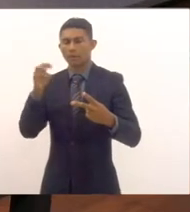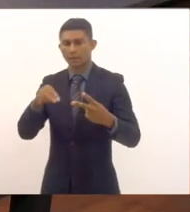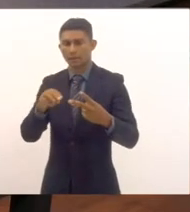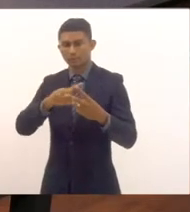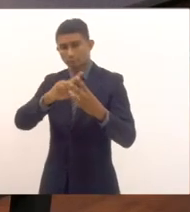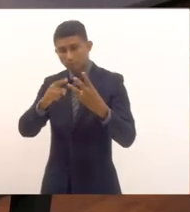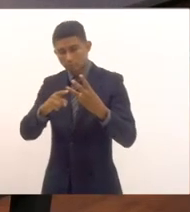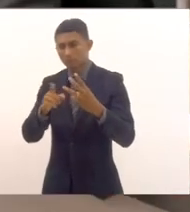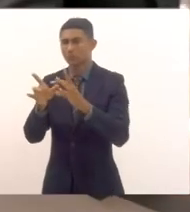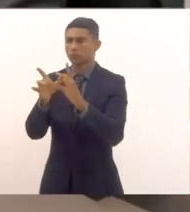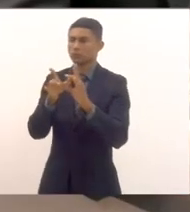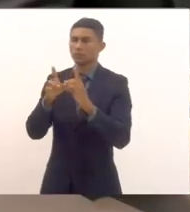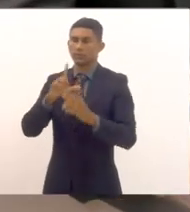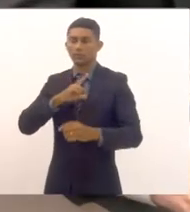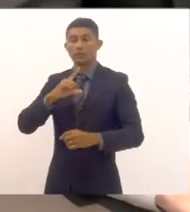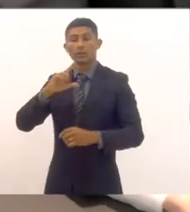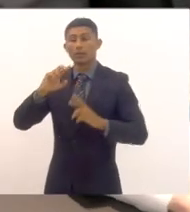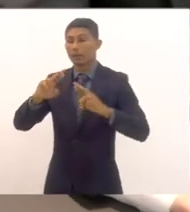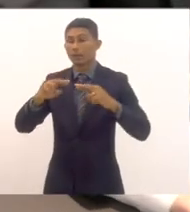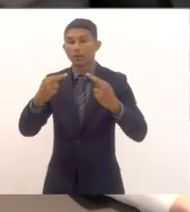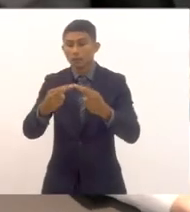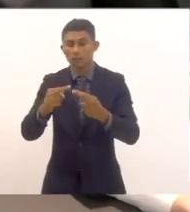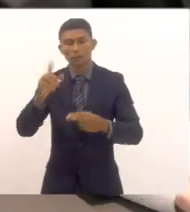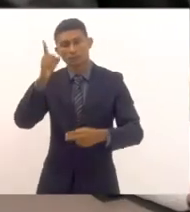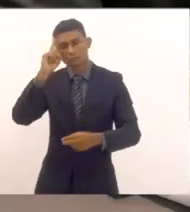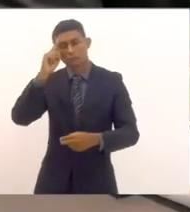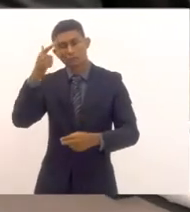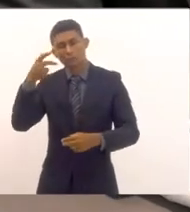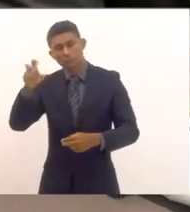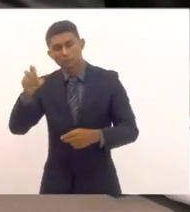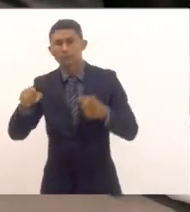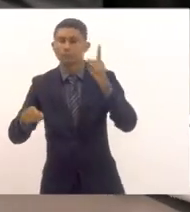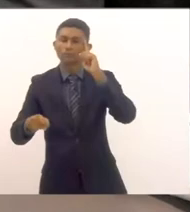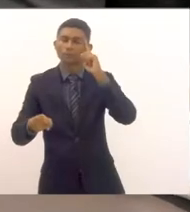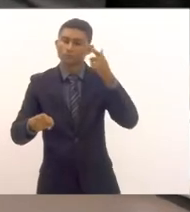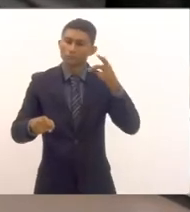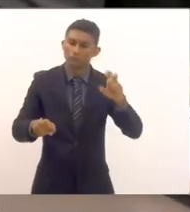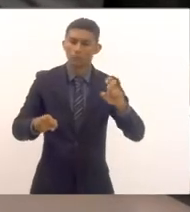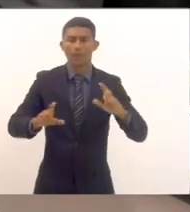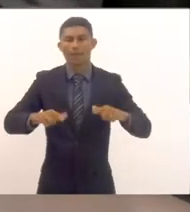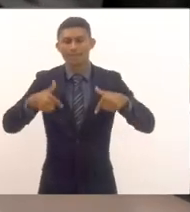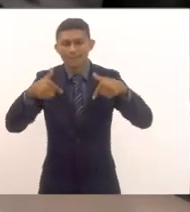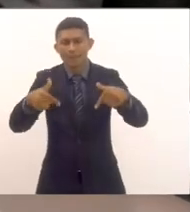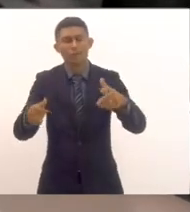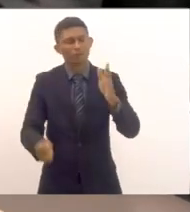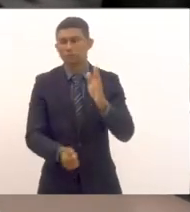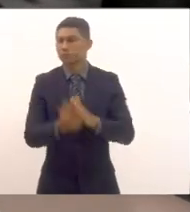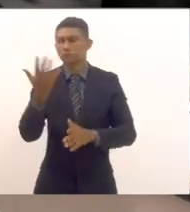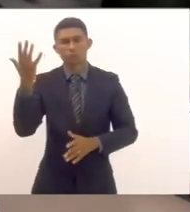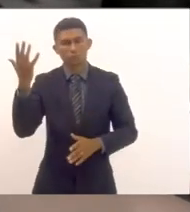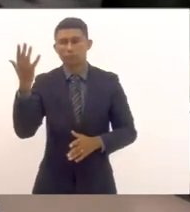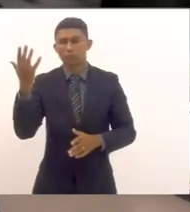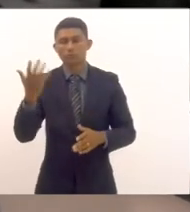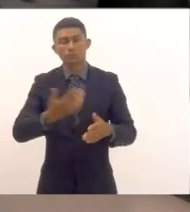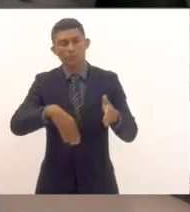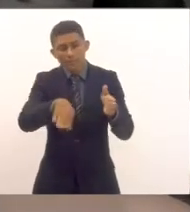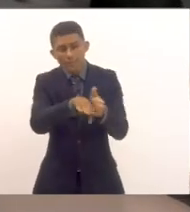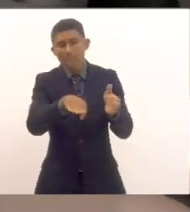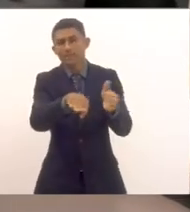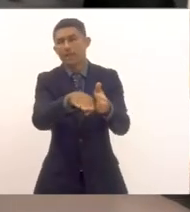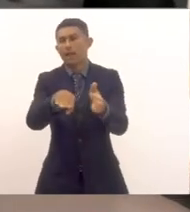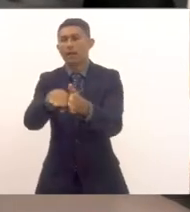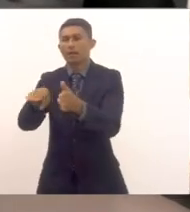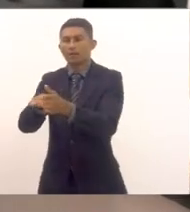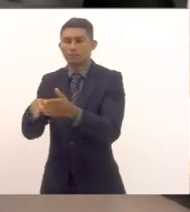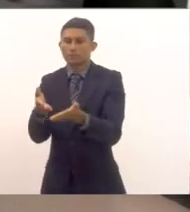quinzenais Como já foi comentado são várias ações que que têm sido feitas aquelas específicas nas estações mais